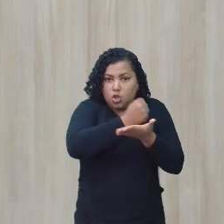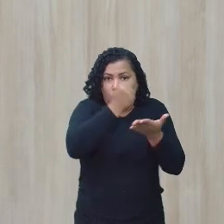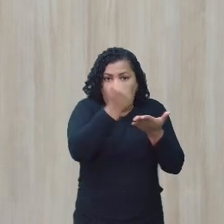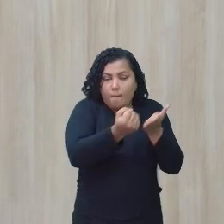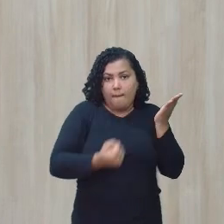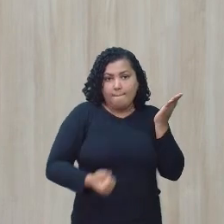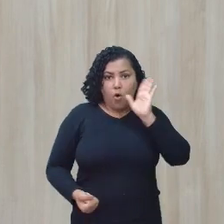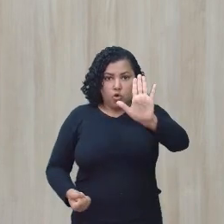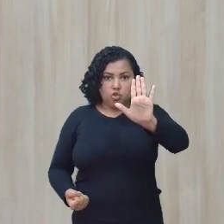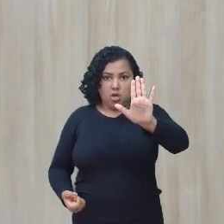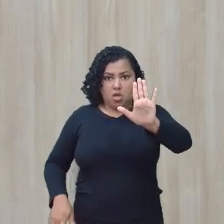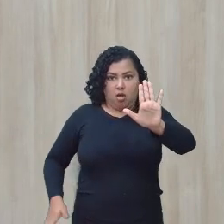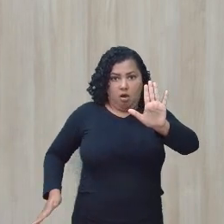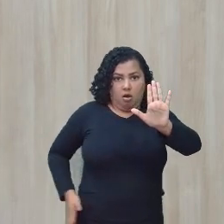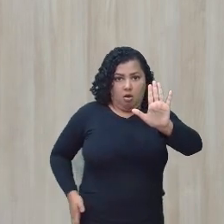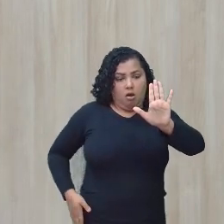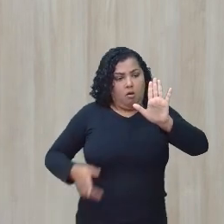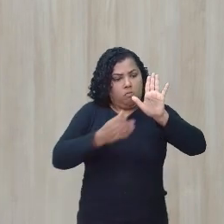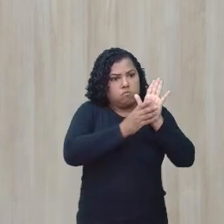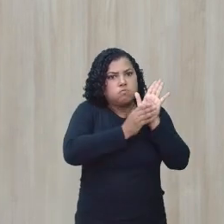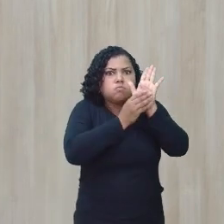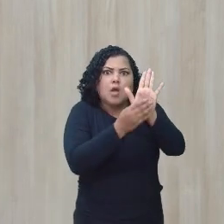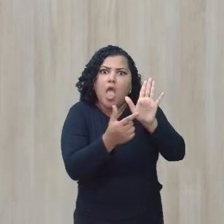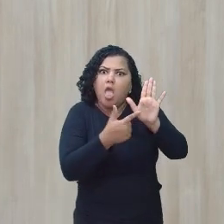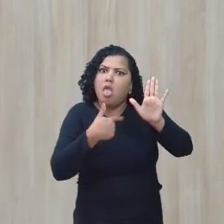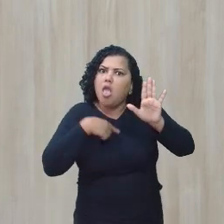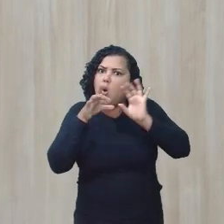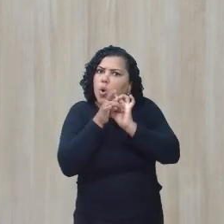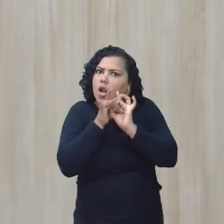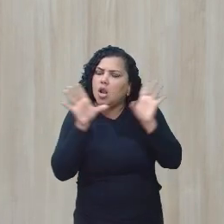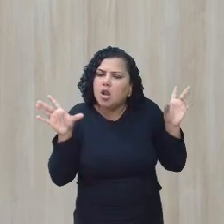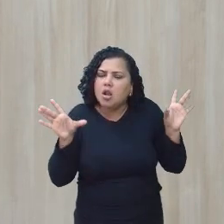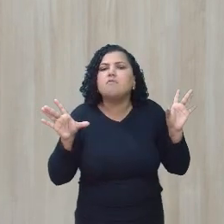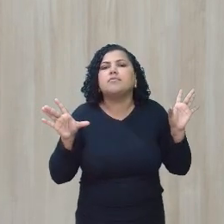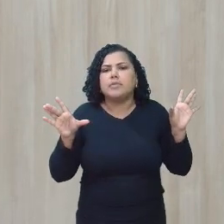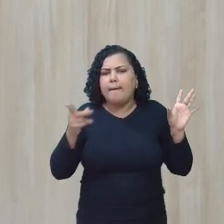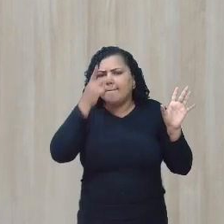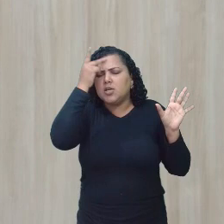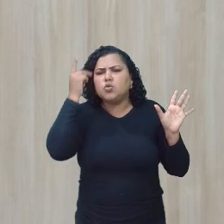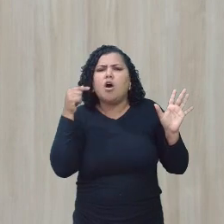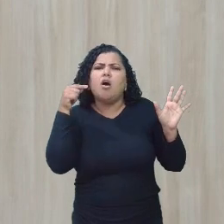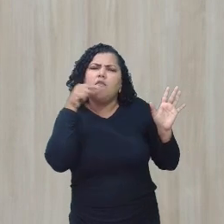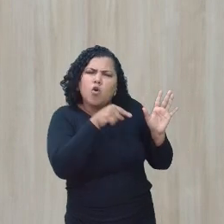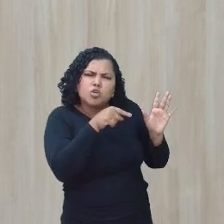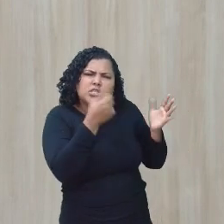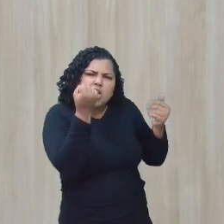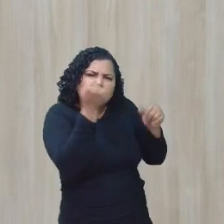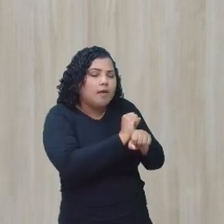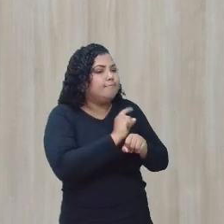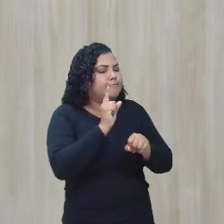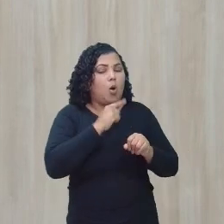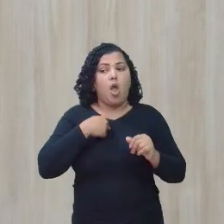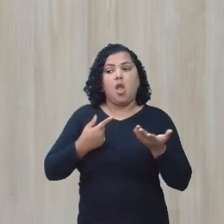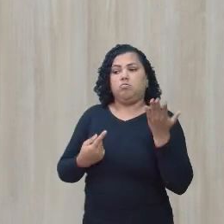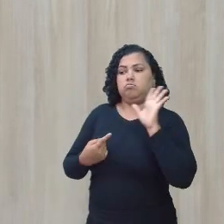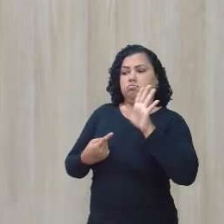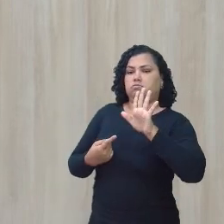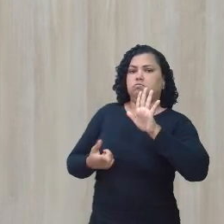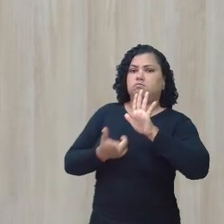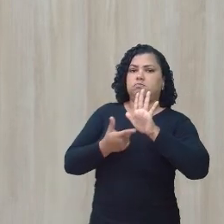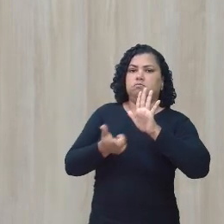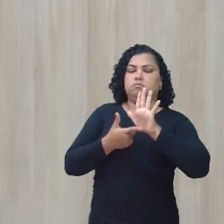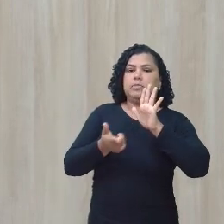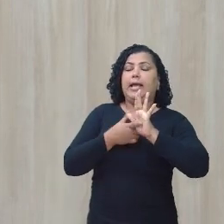fosse alforriado, ele andava com sua carta de alforria no bolso para ser apresentado, porque ele podia ser requerido. Né, podia ser confundido com o sujeito